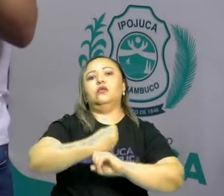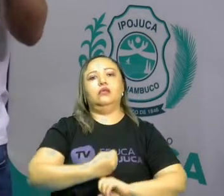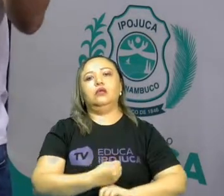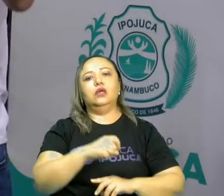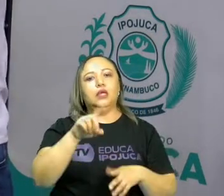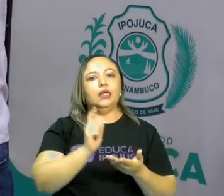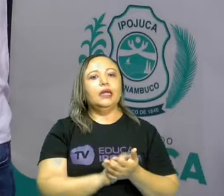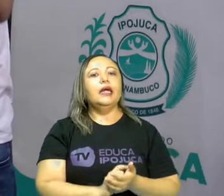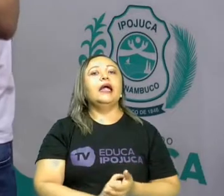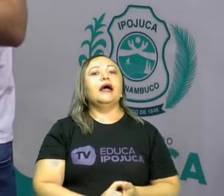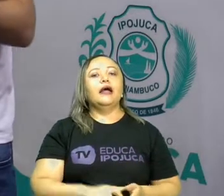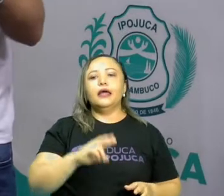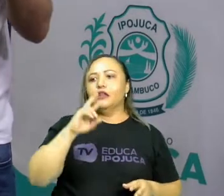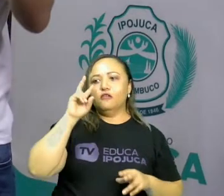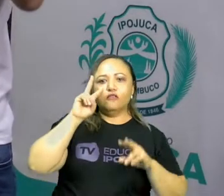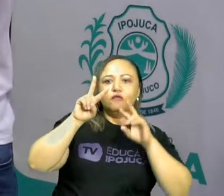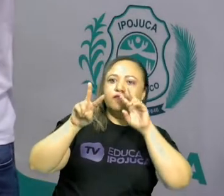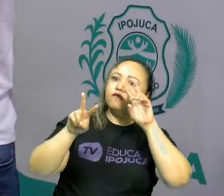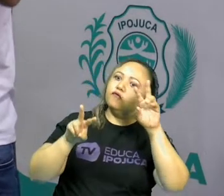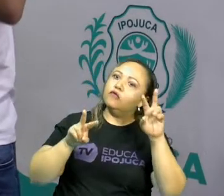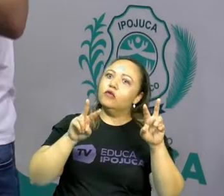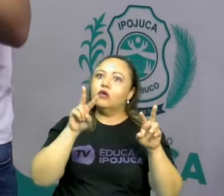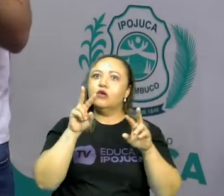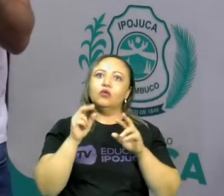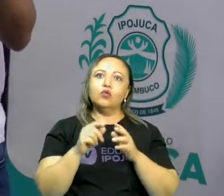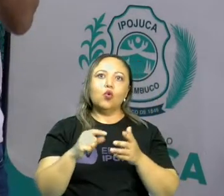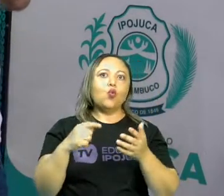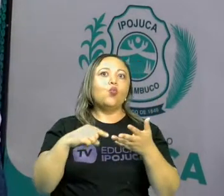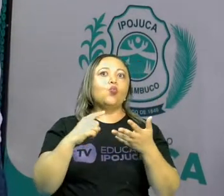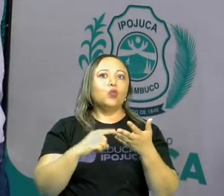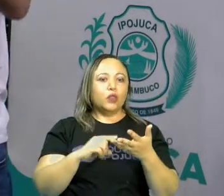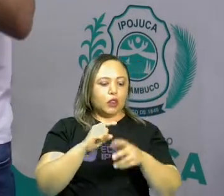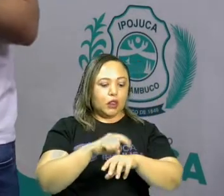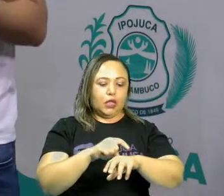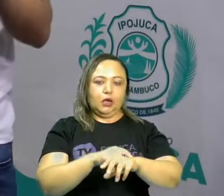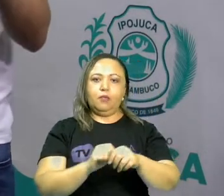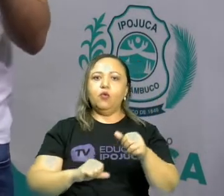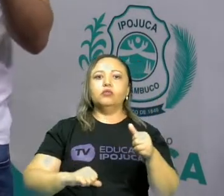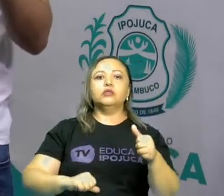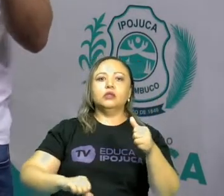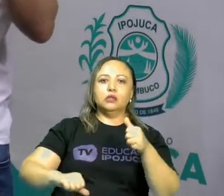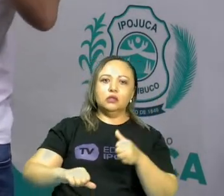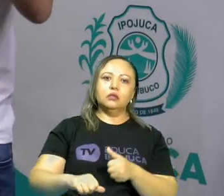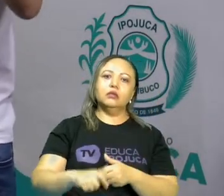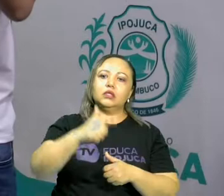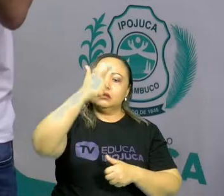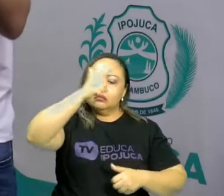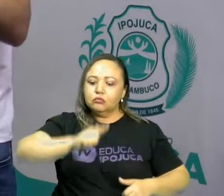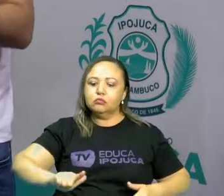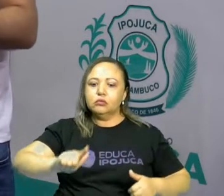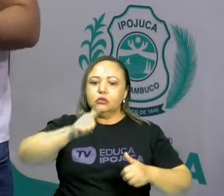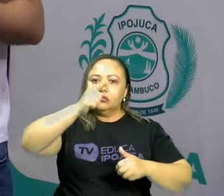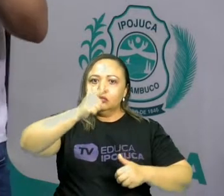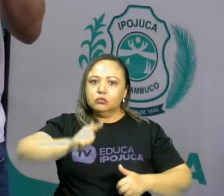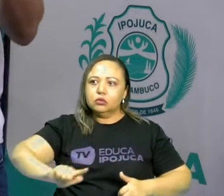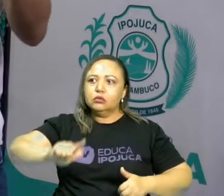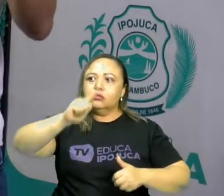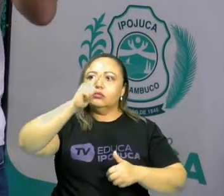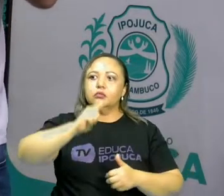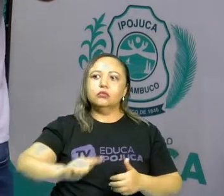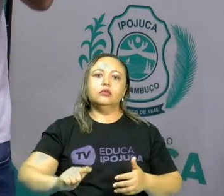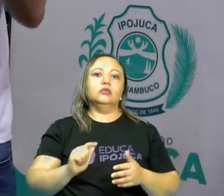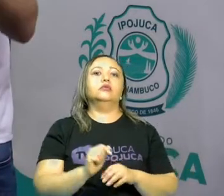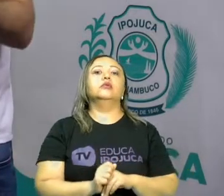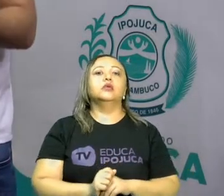no tempo como se fosse circular né o tempo né sempre se repetir Ok então era marcado por dentro da gestação zuando